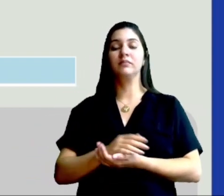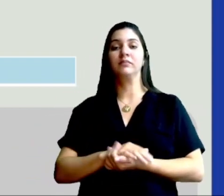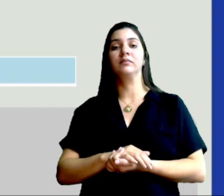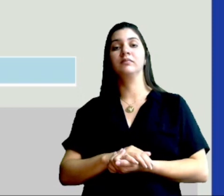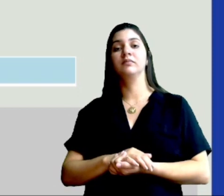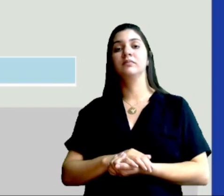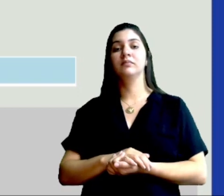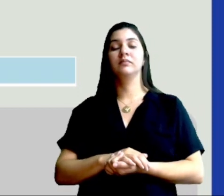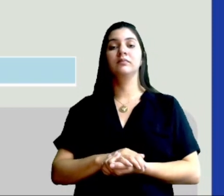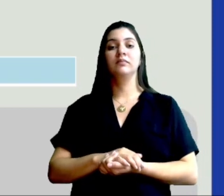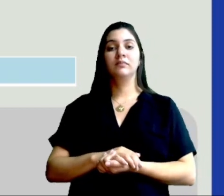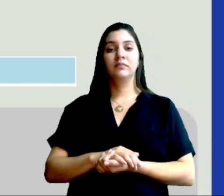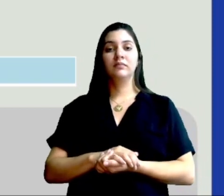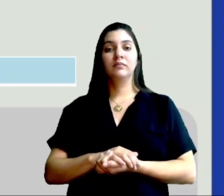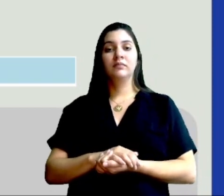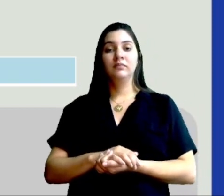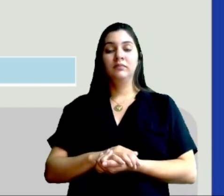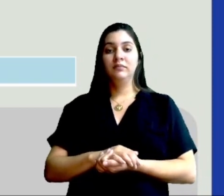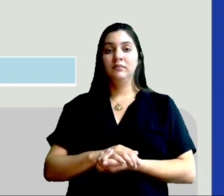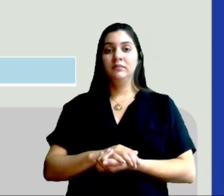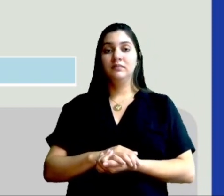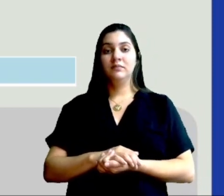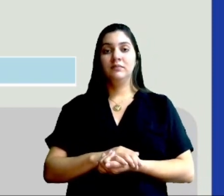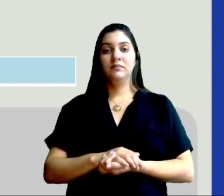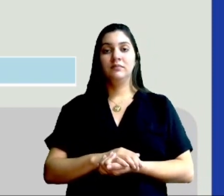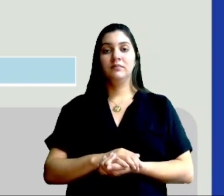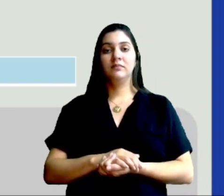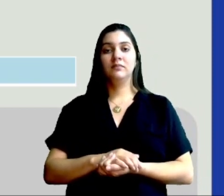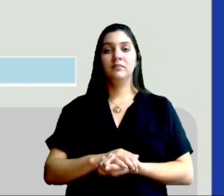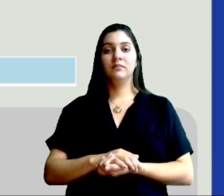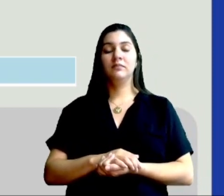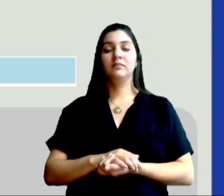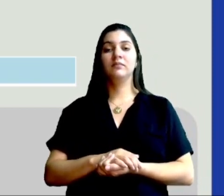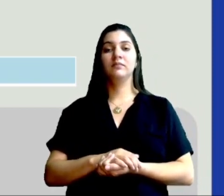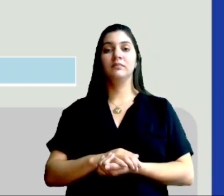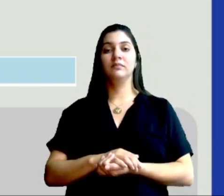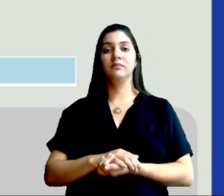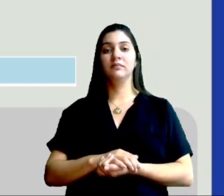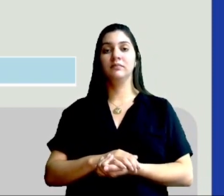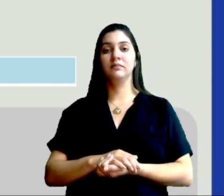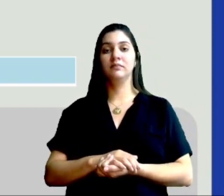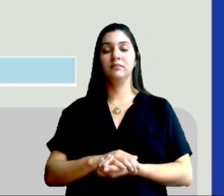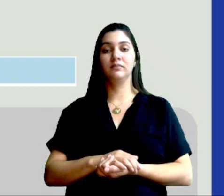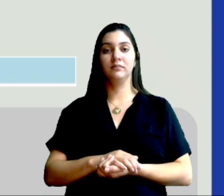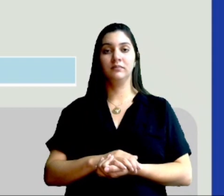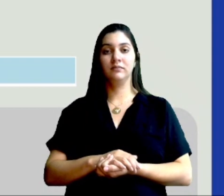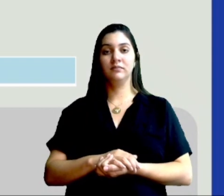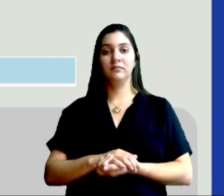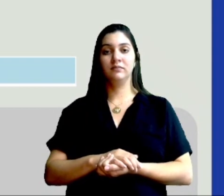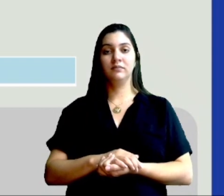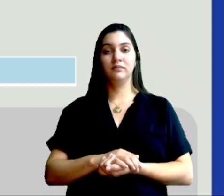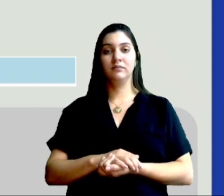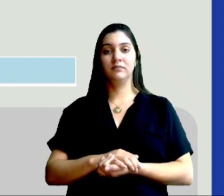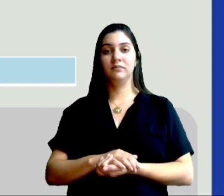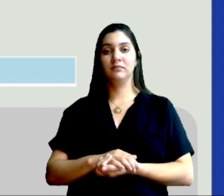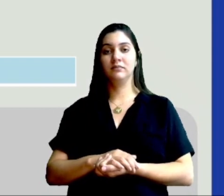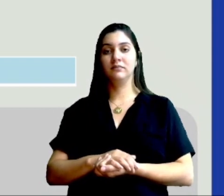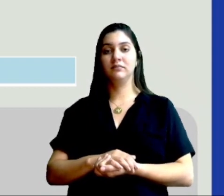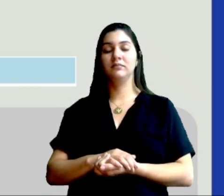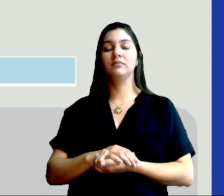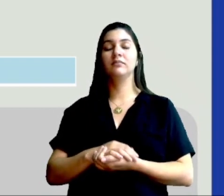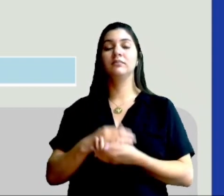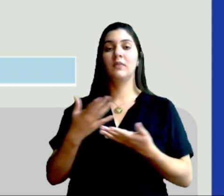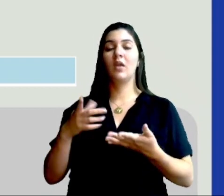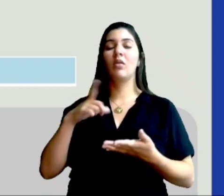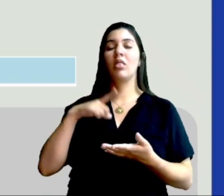Jorge salió muy temprano con la bicicleta. Para la hora de comer, habrá vuelto a casa. Então,